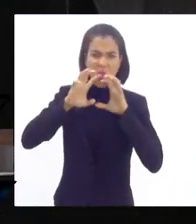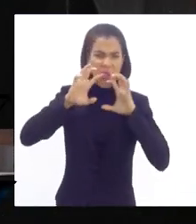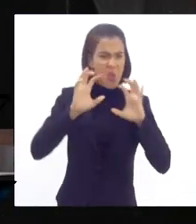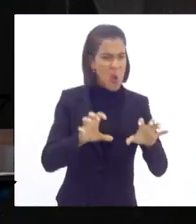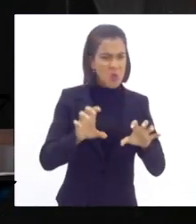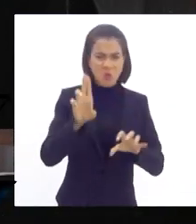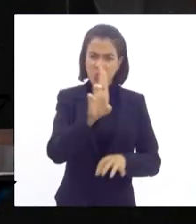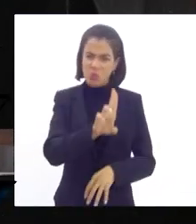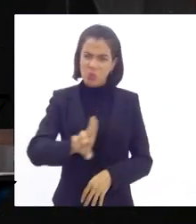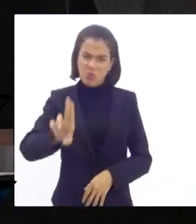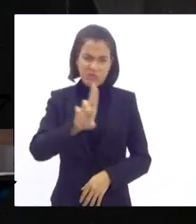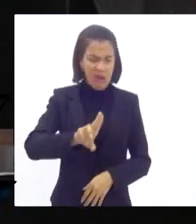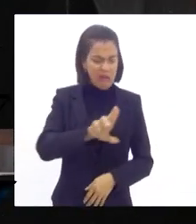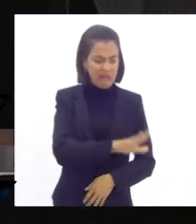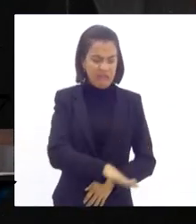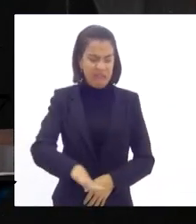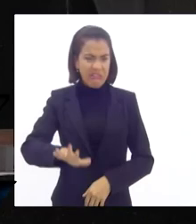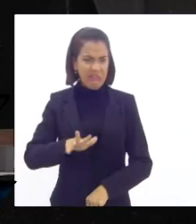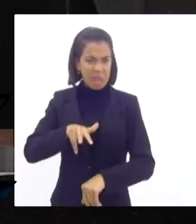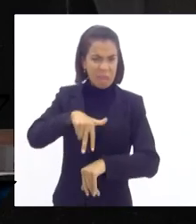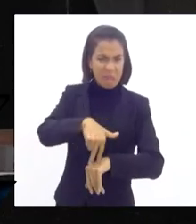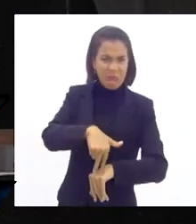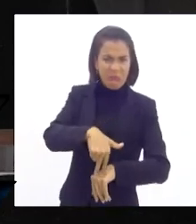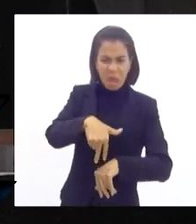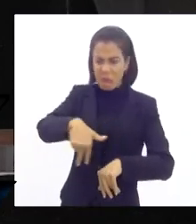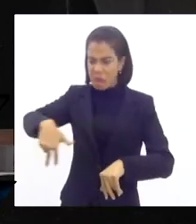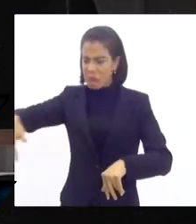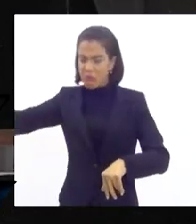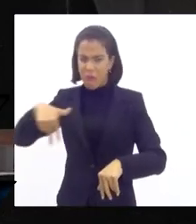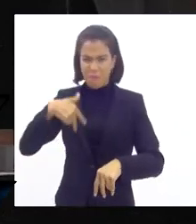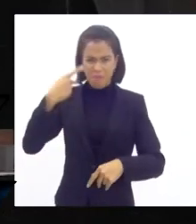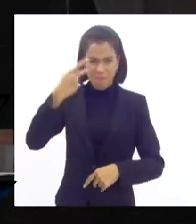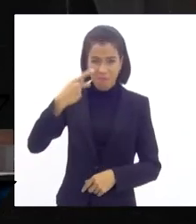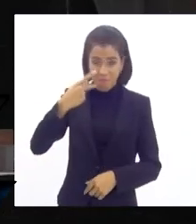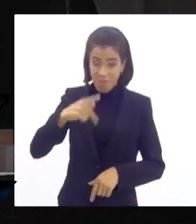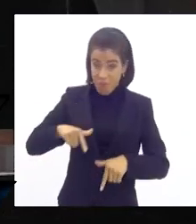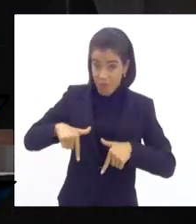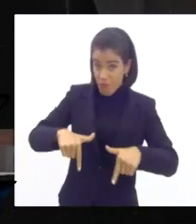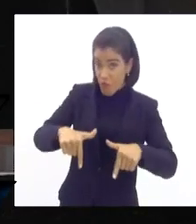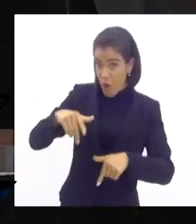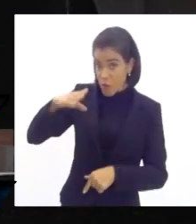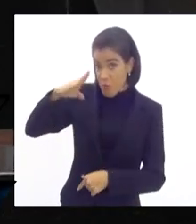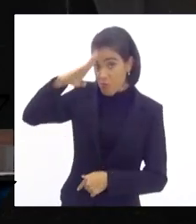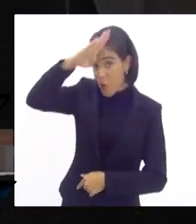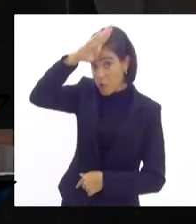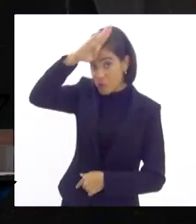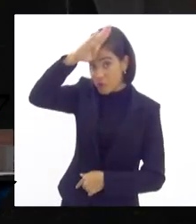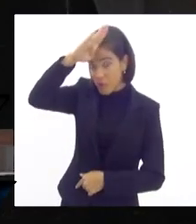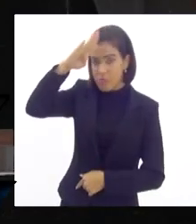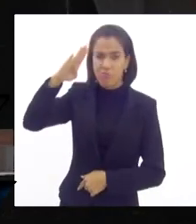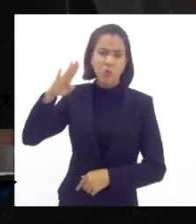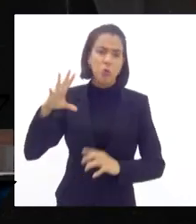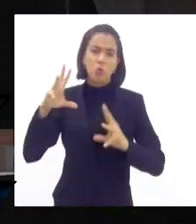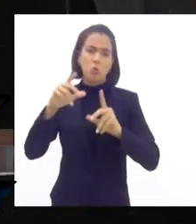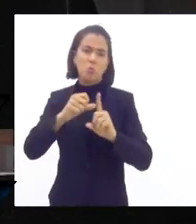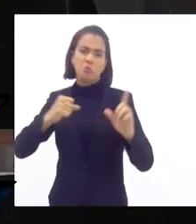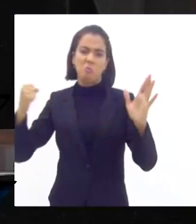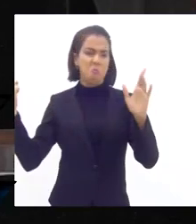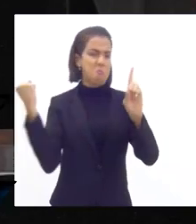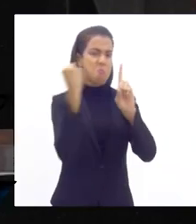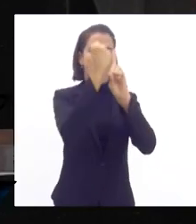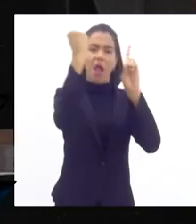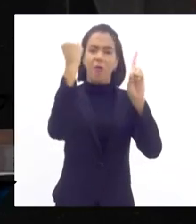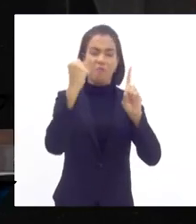usar em crianças como palanque político nos atos bolsonaristas né que adoraram taxar como